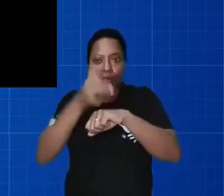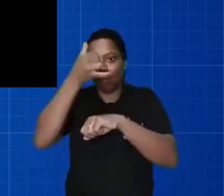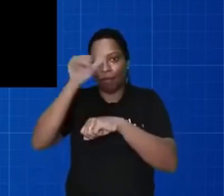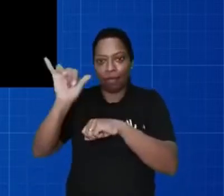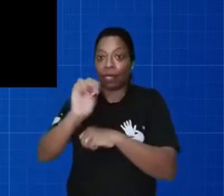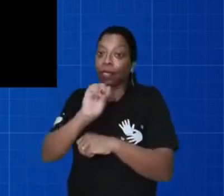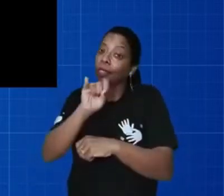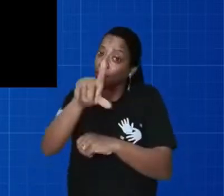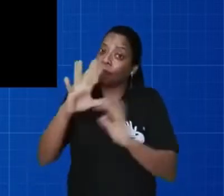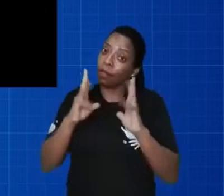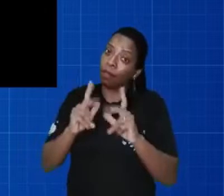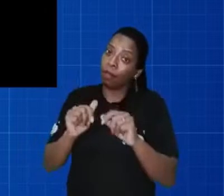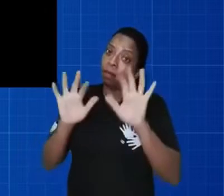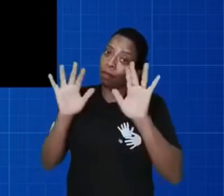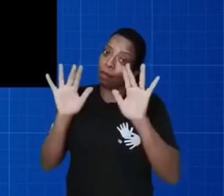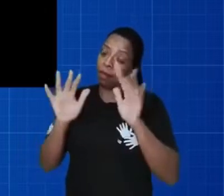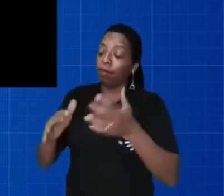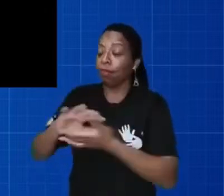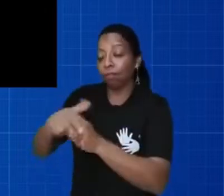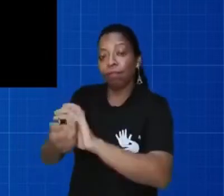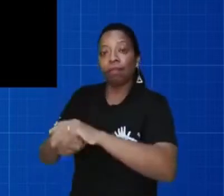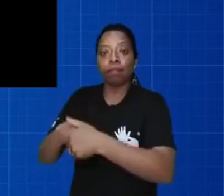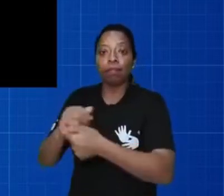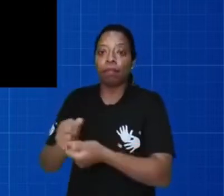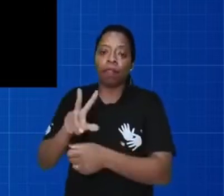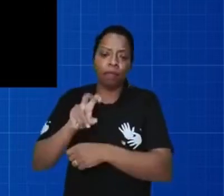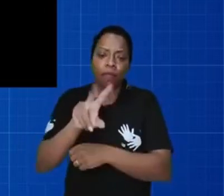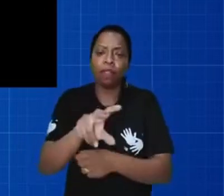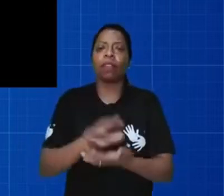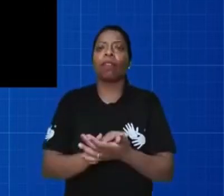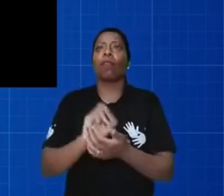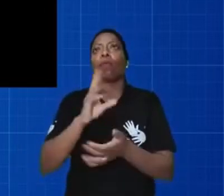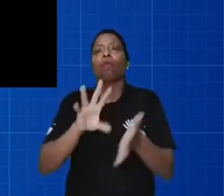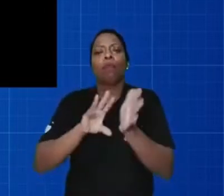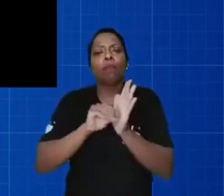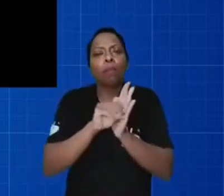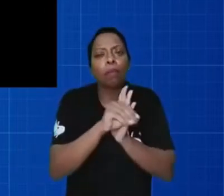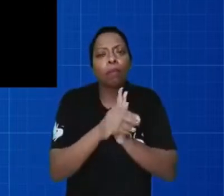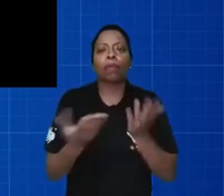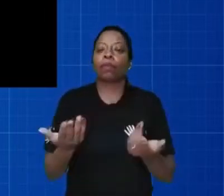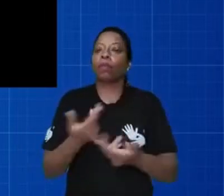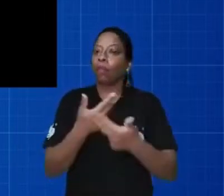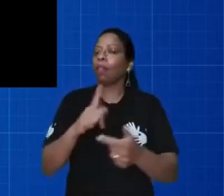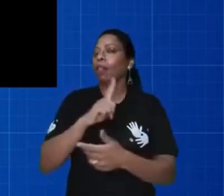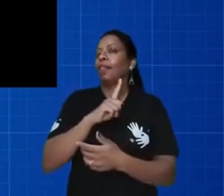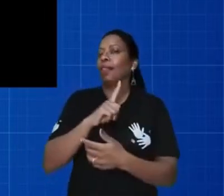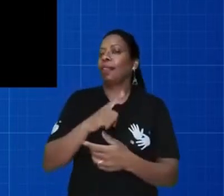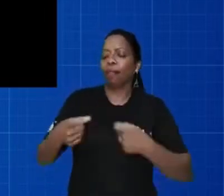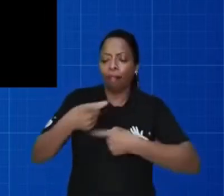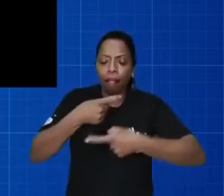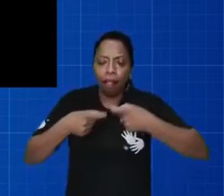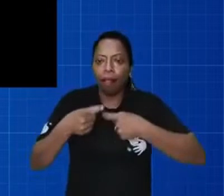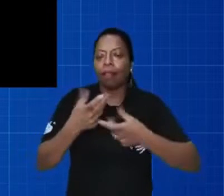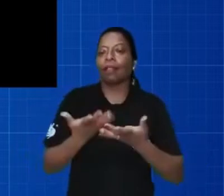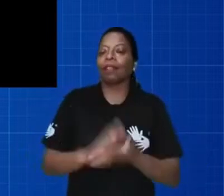para não pegar, né, não ter nenhuma outra infecção, seja de qualquer outro vírus, bactérias, né? Também recomendamos aqui,